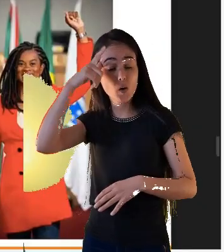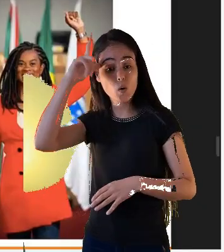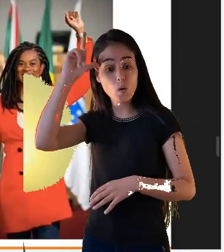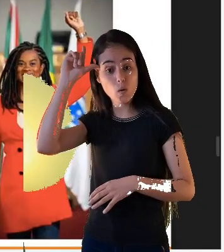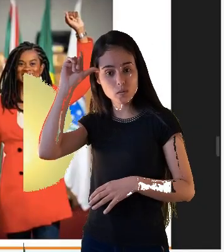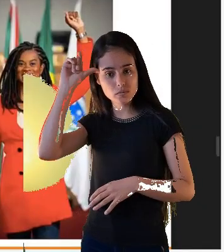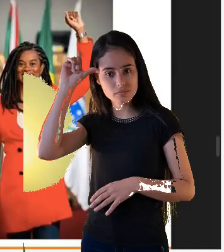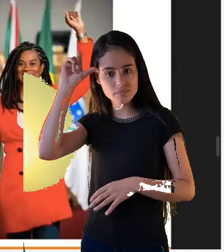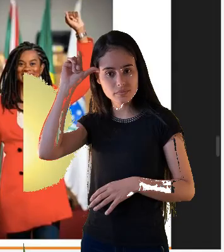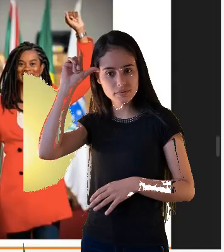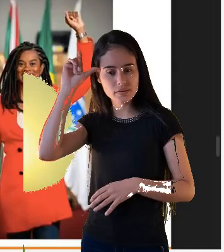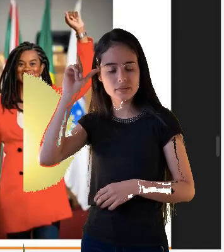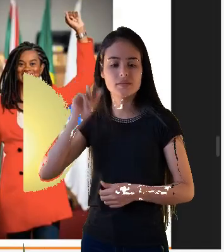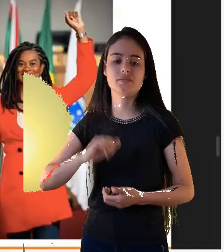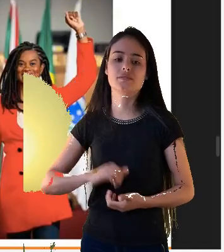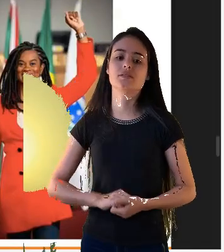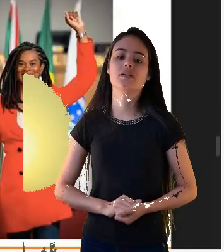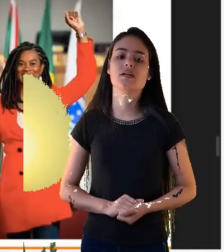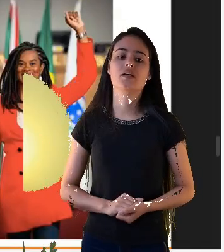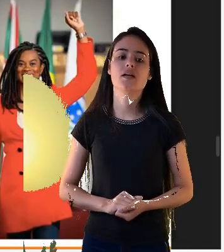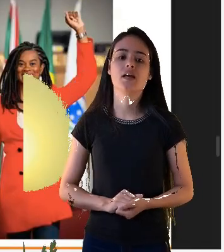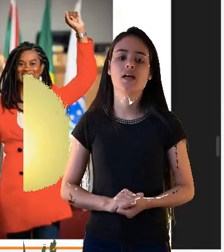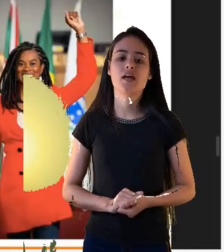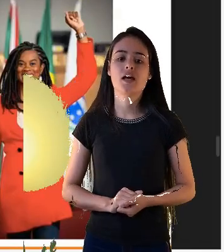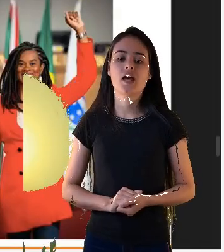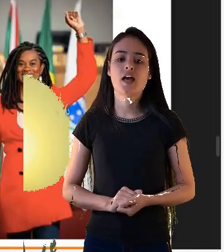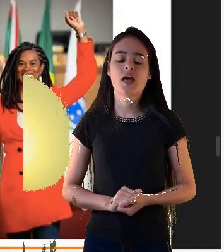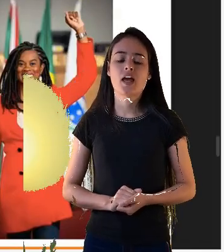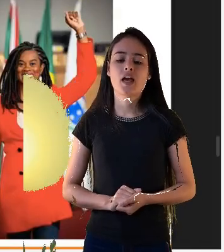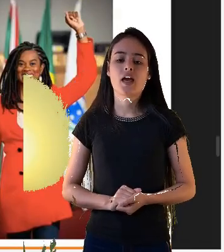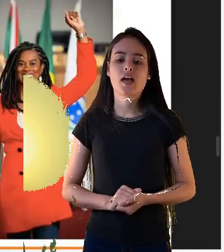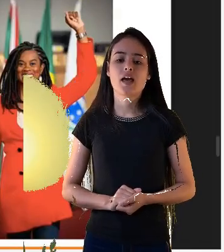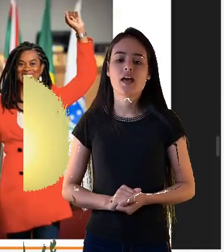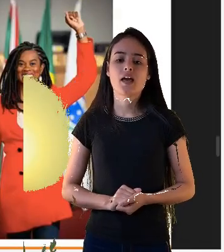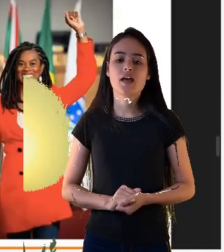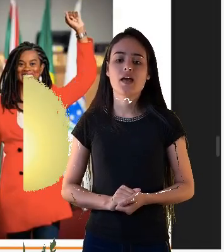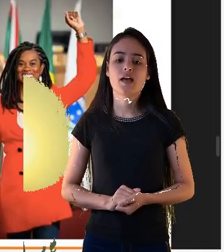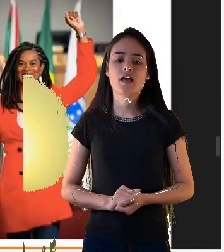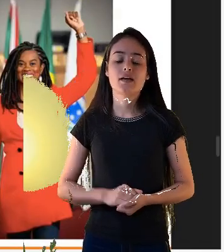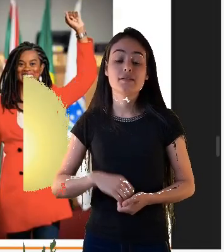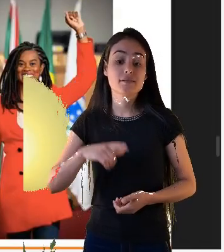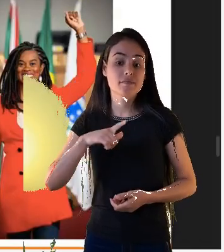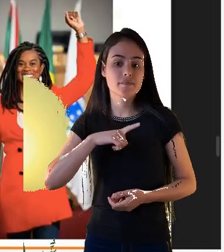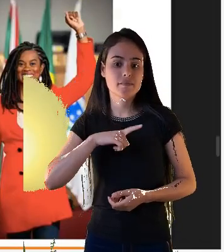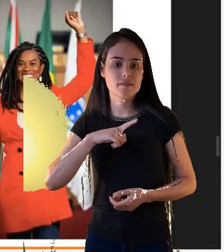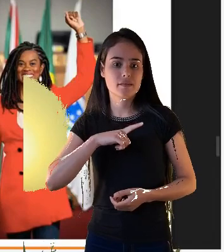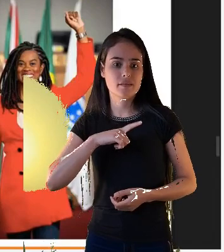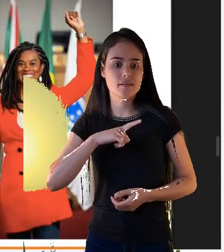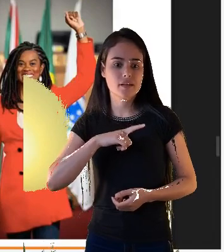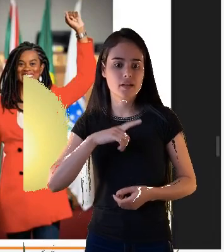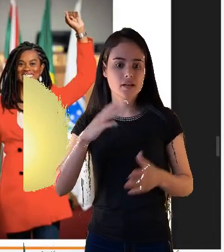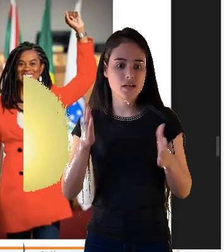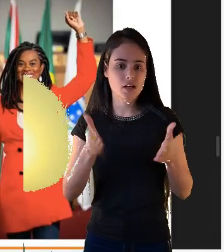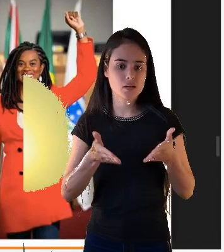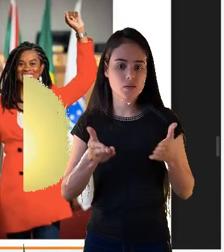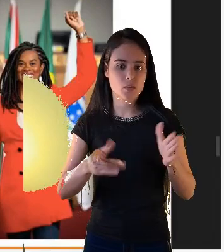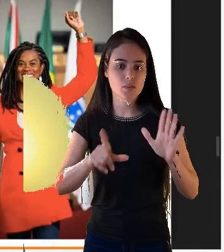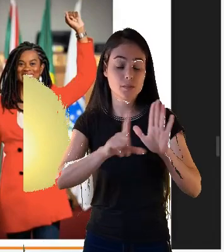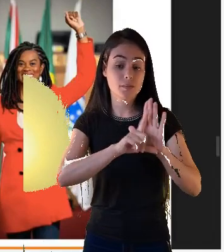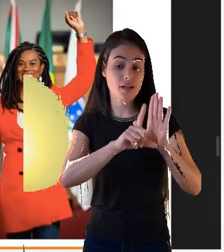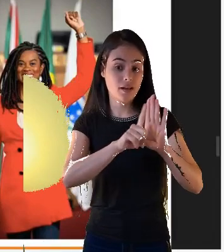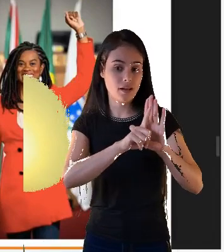Ontem, né, a gente teve a aprovação da PL das cotas nos serviços públicos, né, que garantiu a reserva